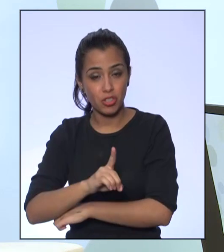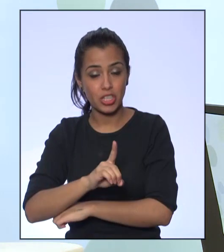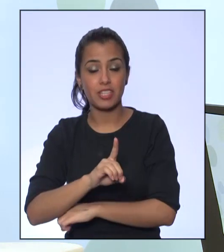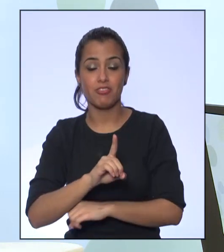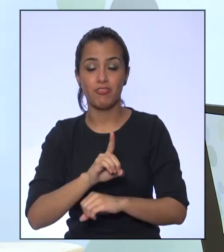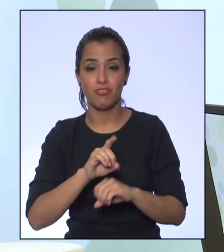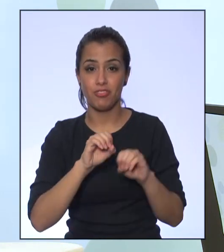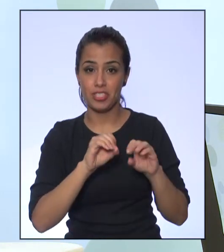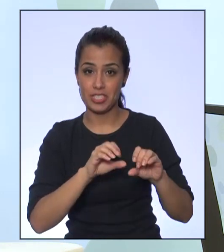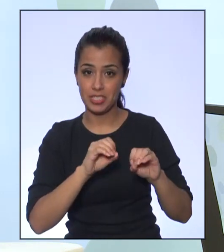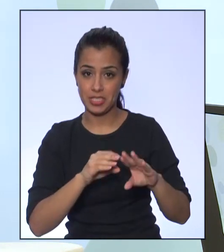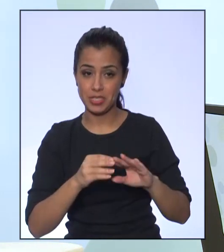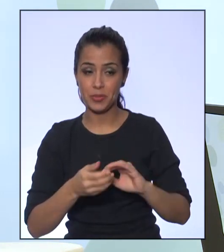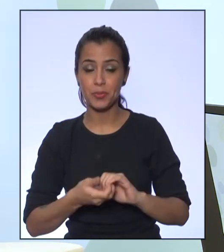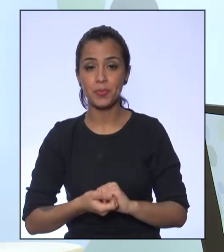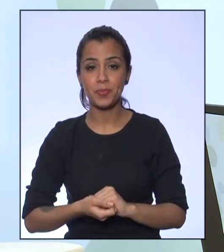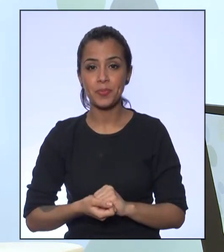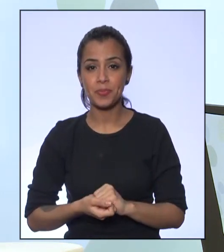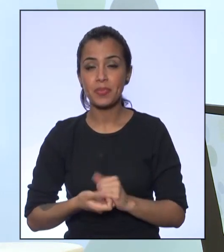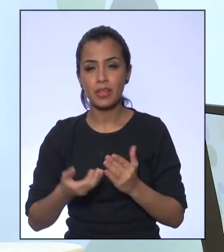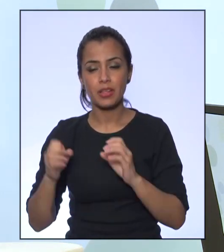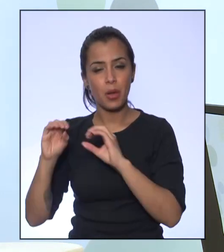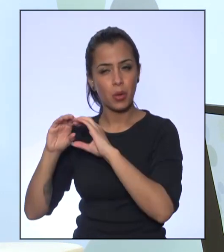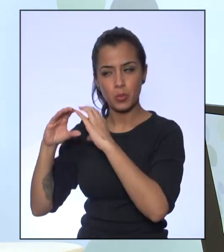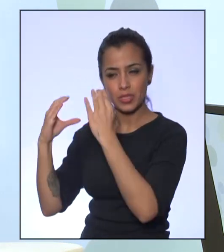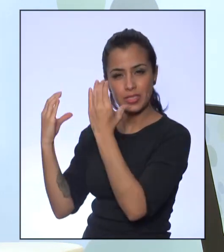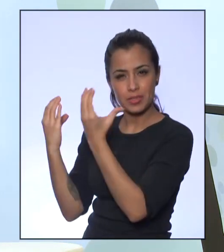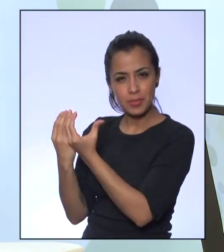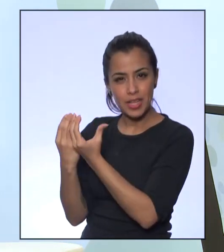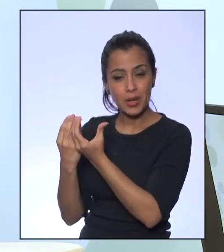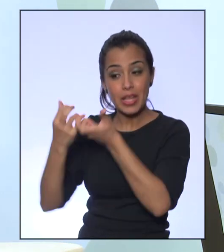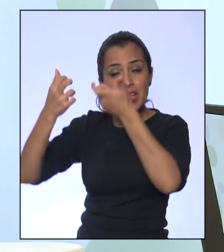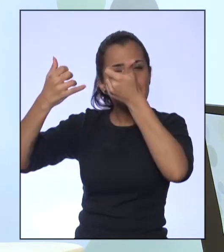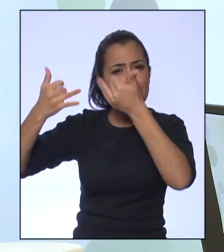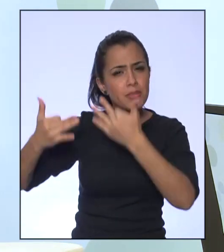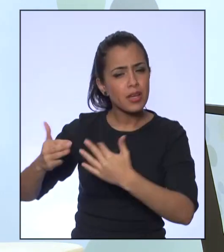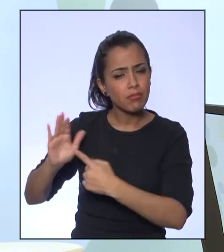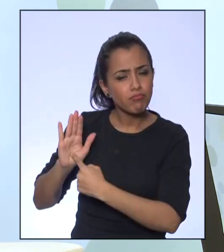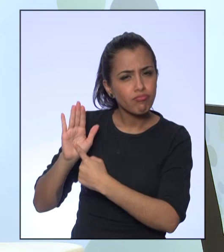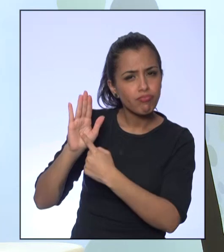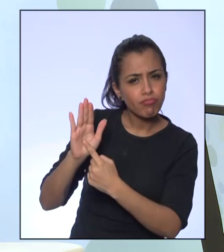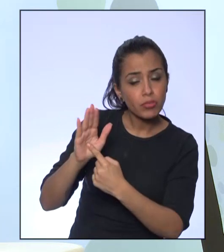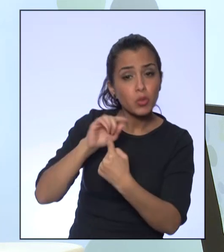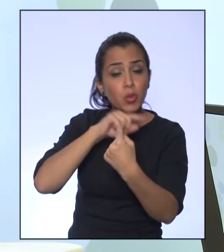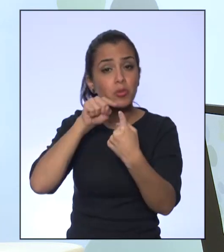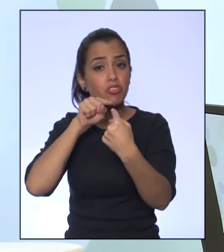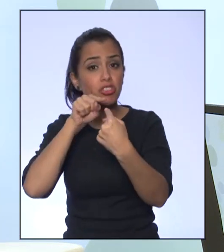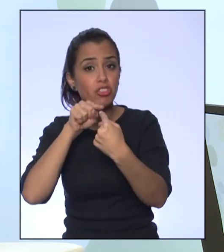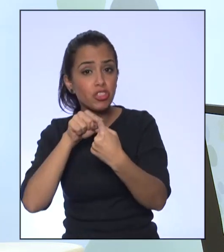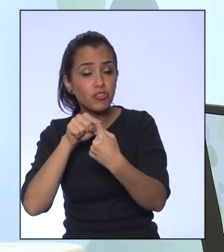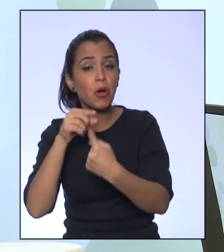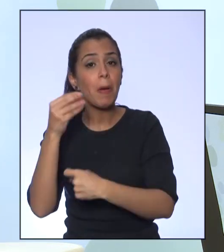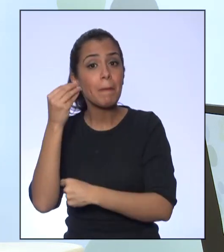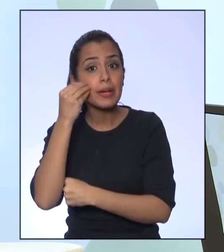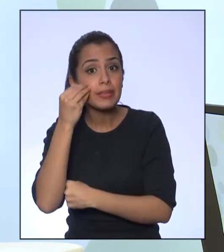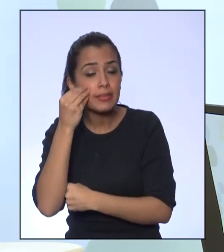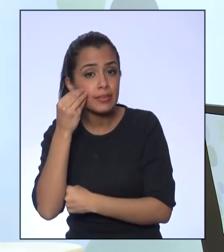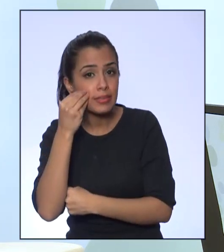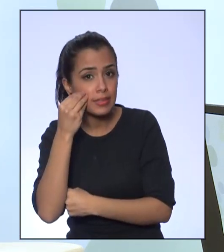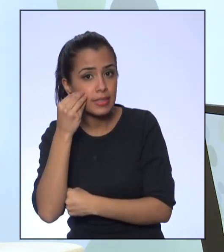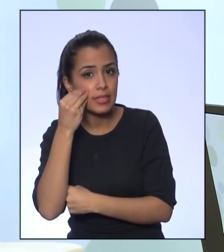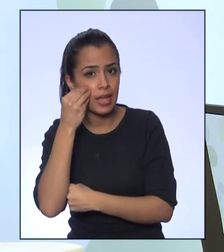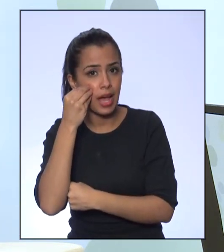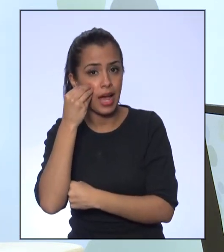91. E é um seminário de boas práticas que tem o objetivo justamente de colocar em contato